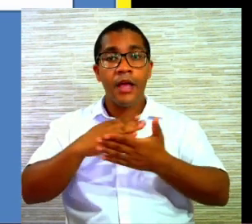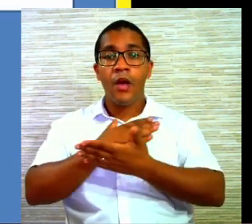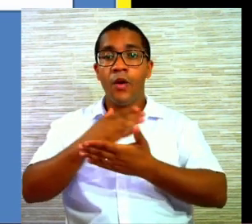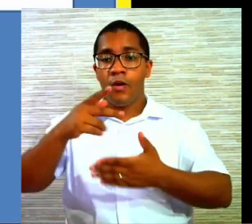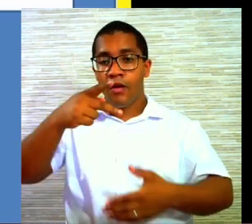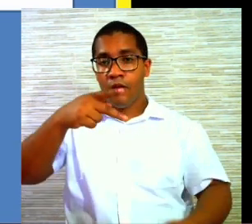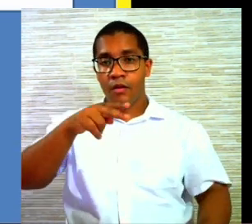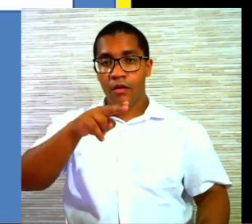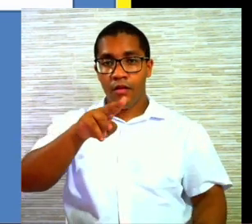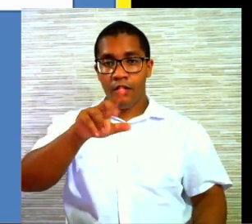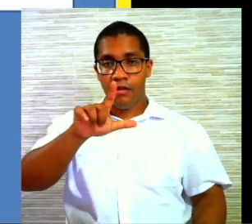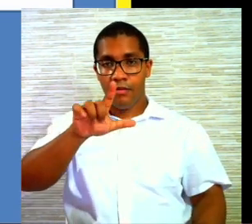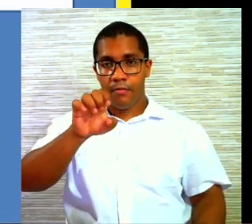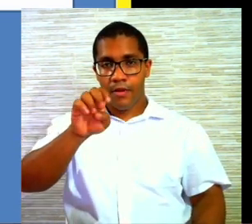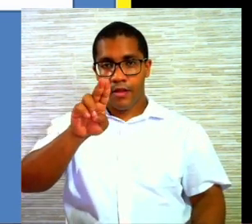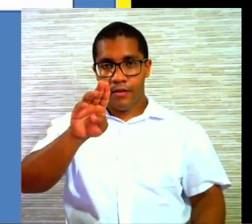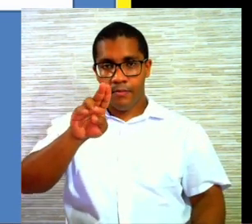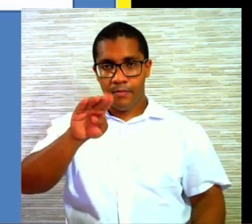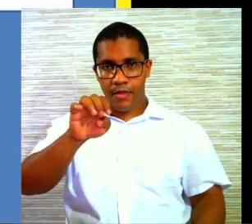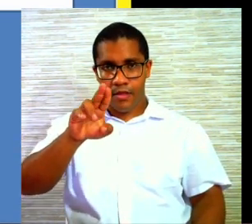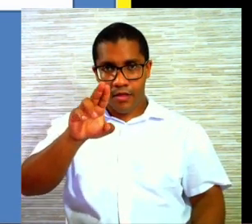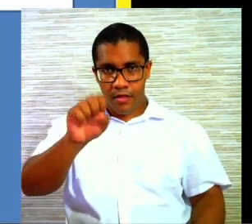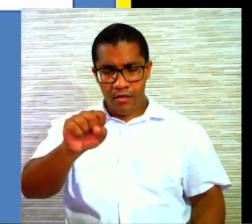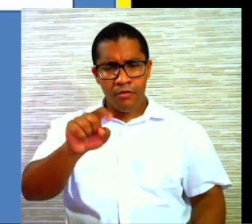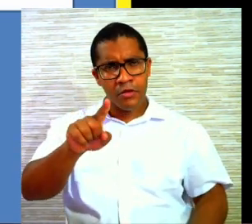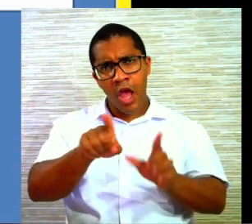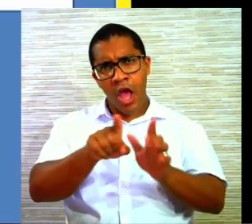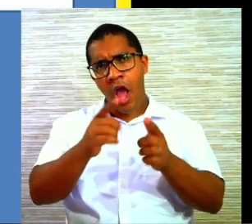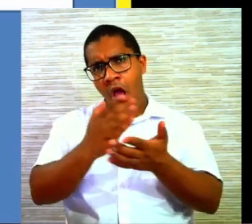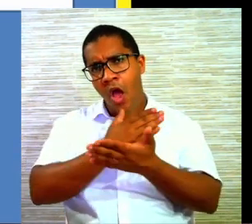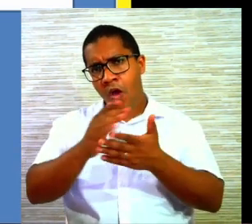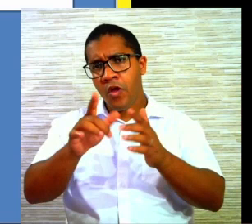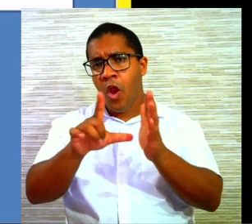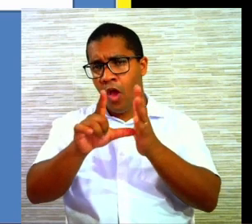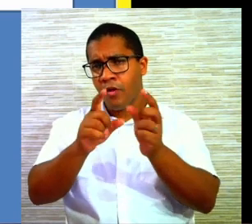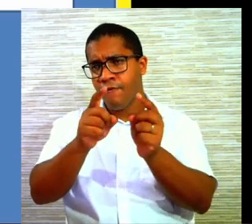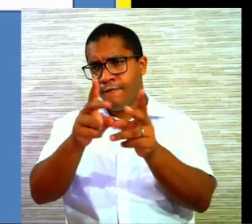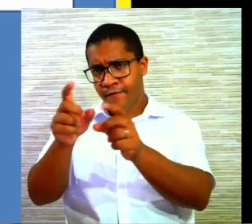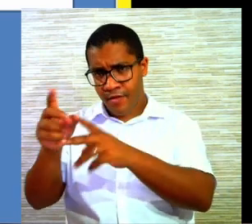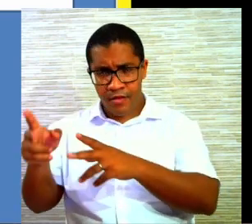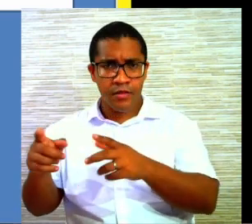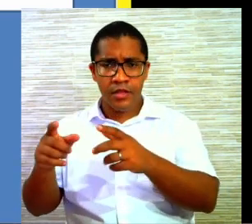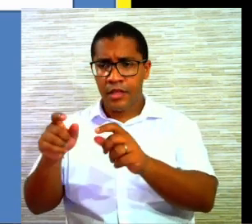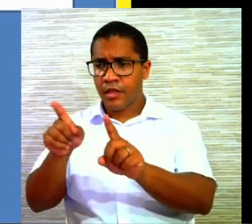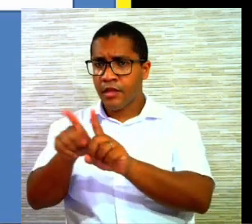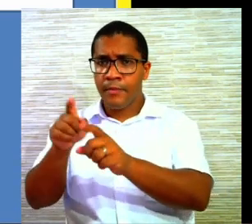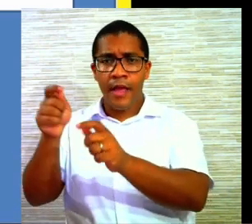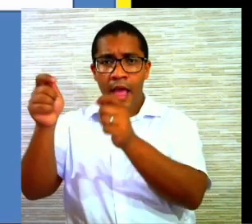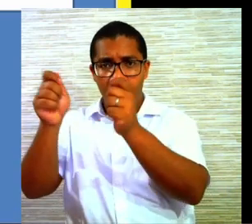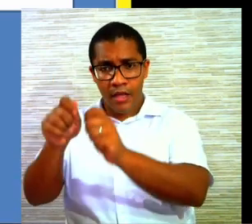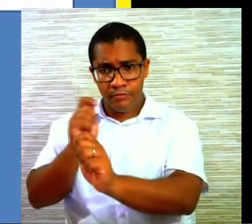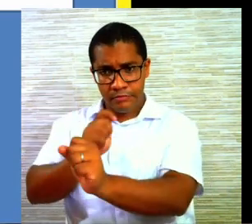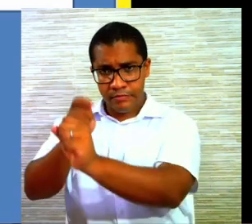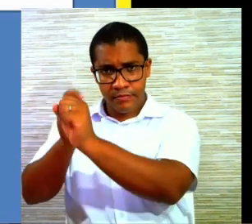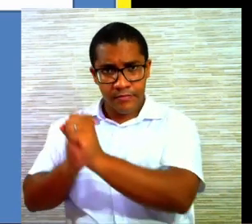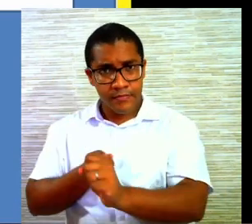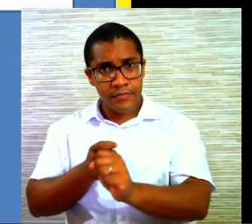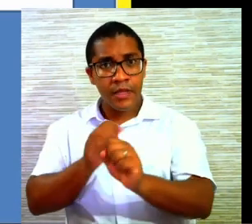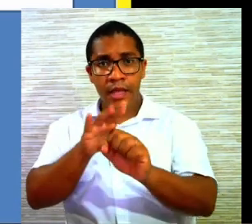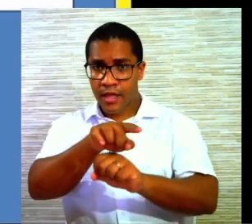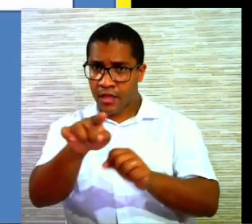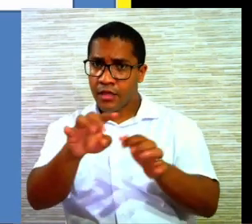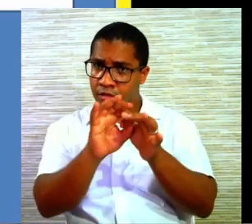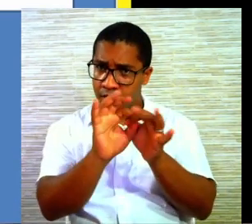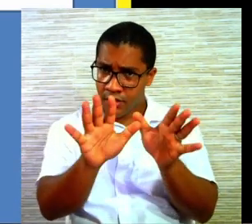plebeus, comerciantes e artesãos, que na maioria dos casos, embora fossem livres, não